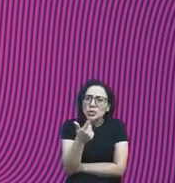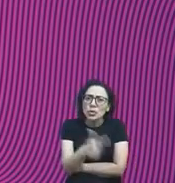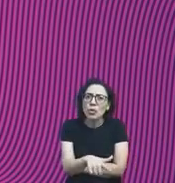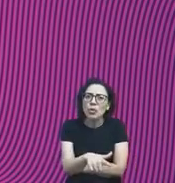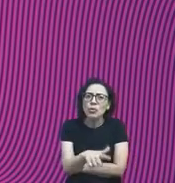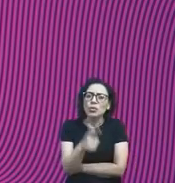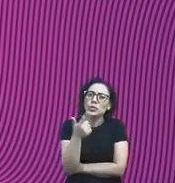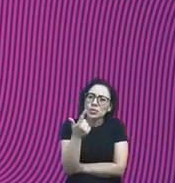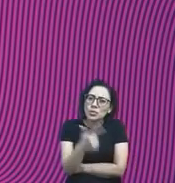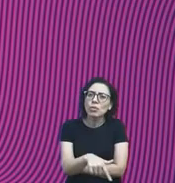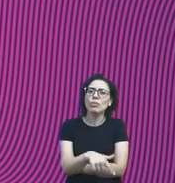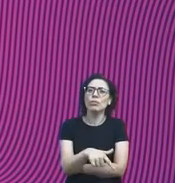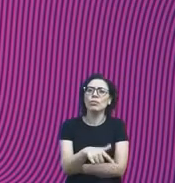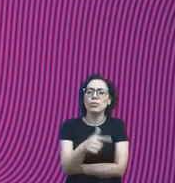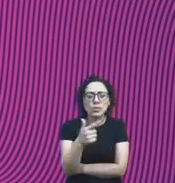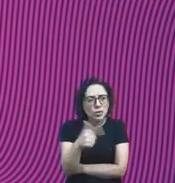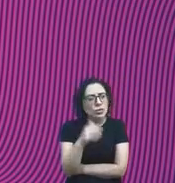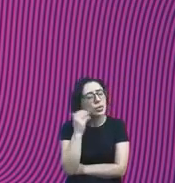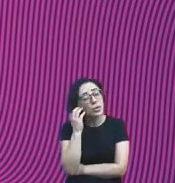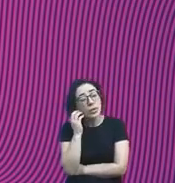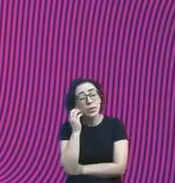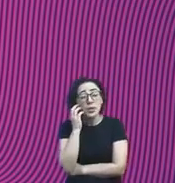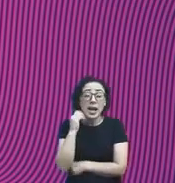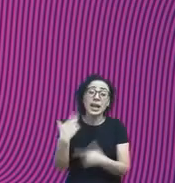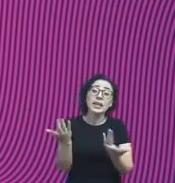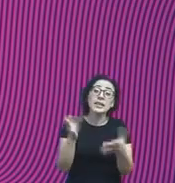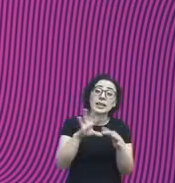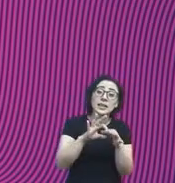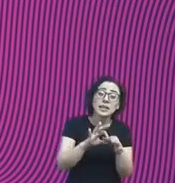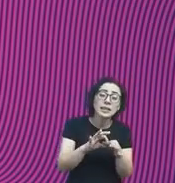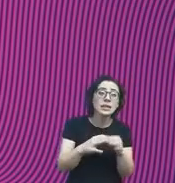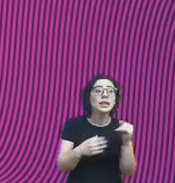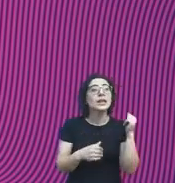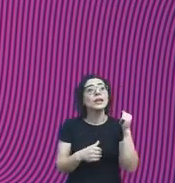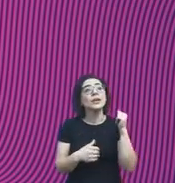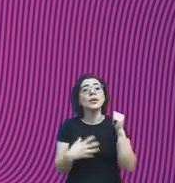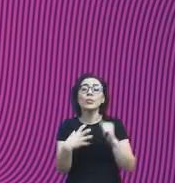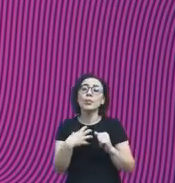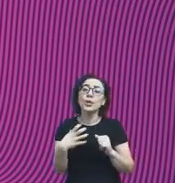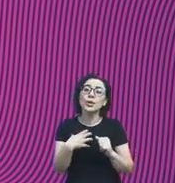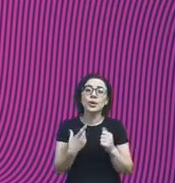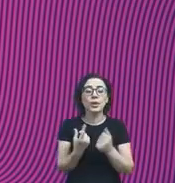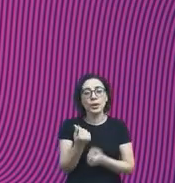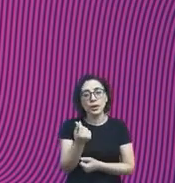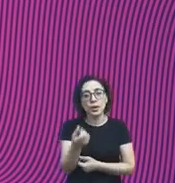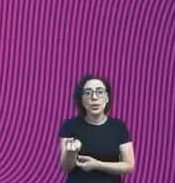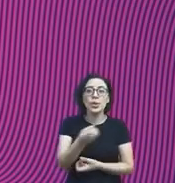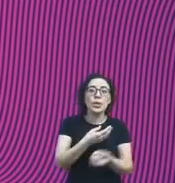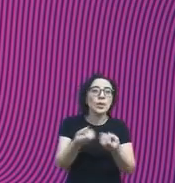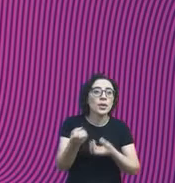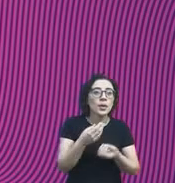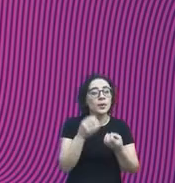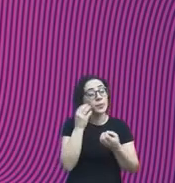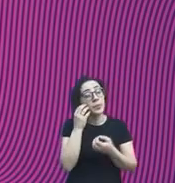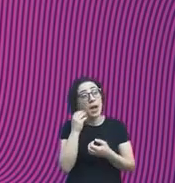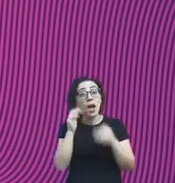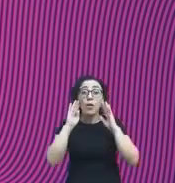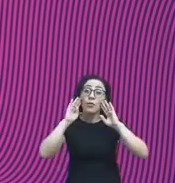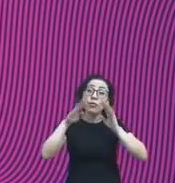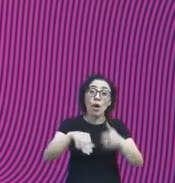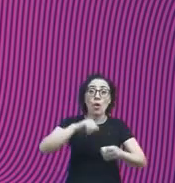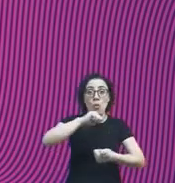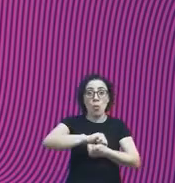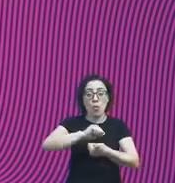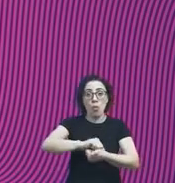Medicina, integração, modelos novos de remuneração, foco na qualidade, a necessidade